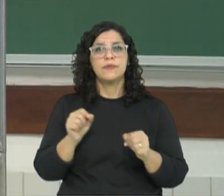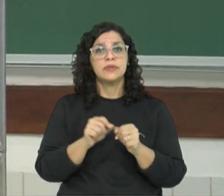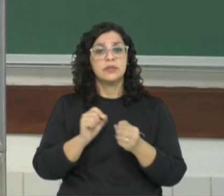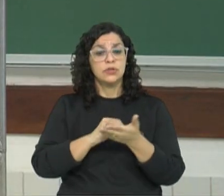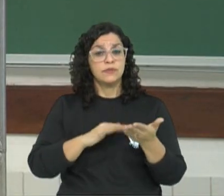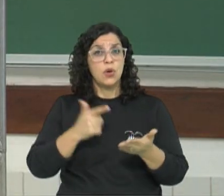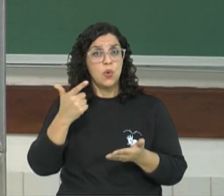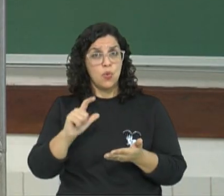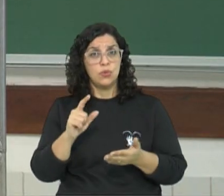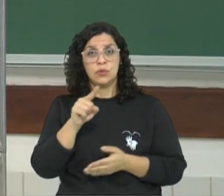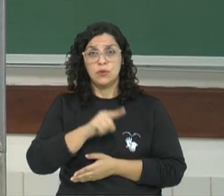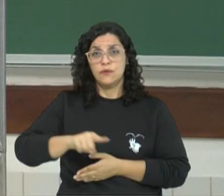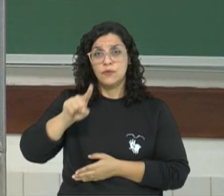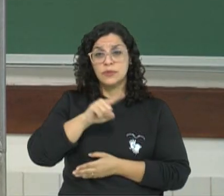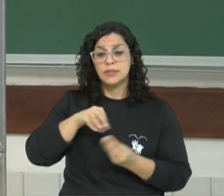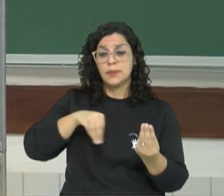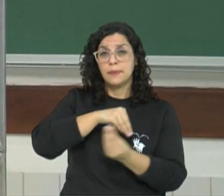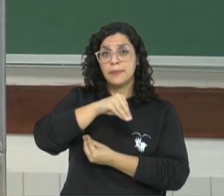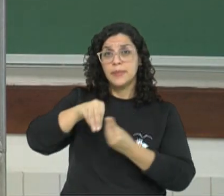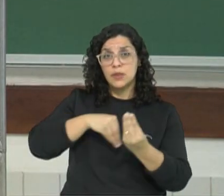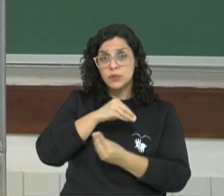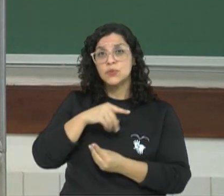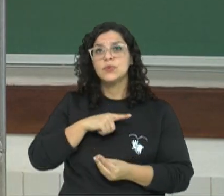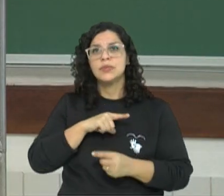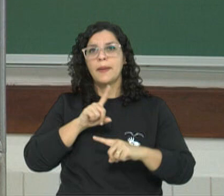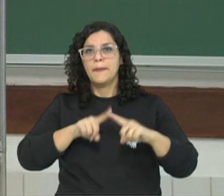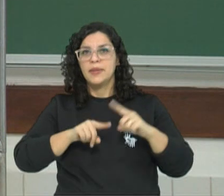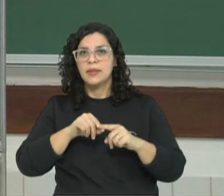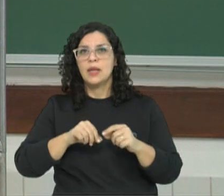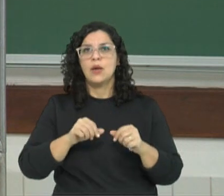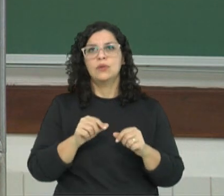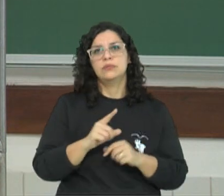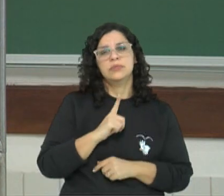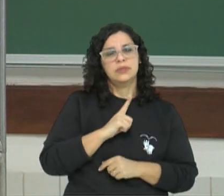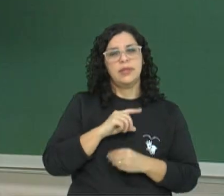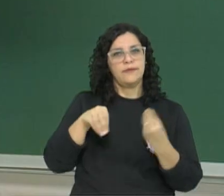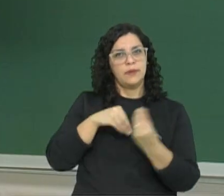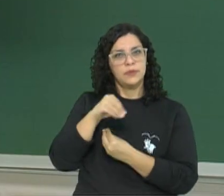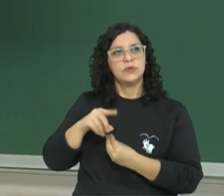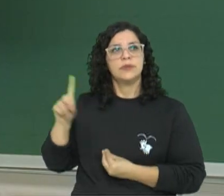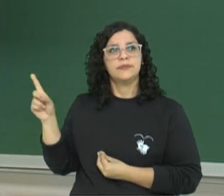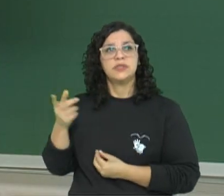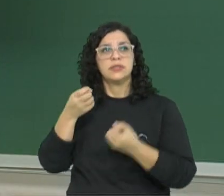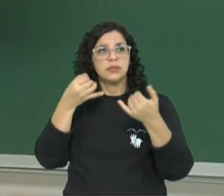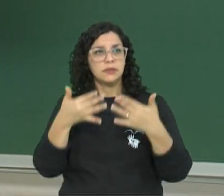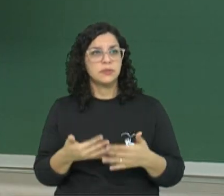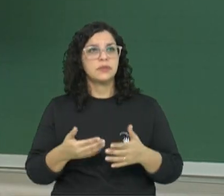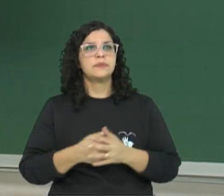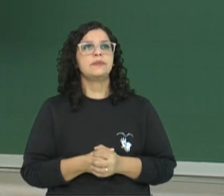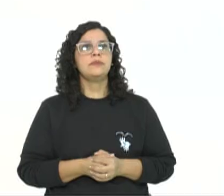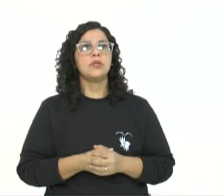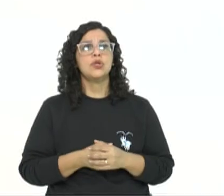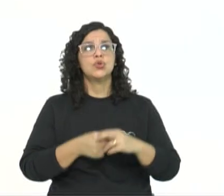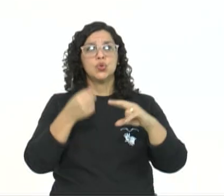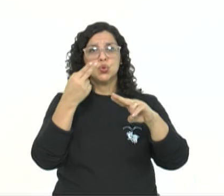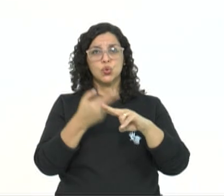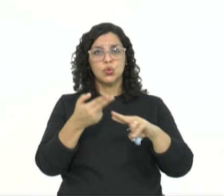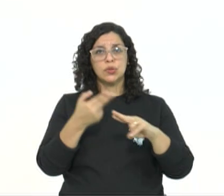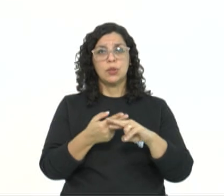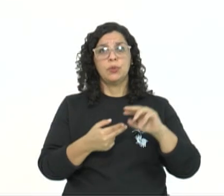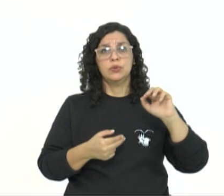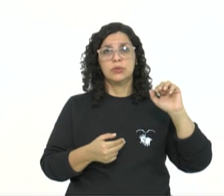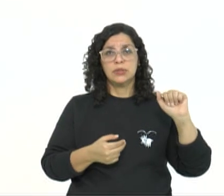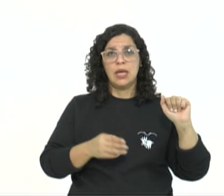outro exercício com vocês que é mistura de líquidos, certo? Diz o seguinte, durante um experimento